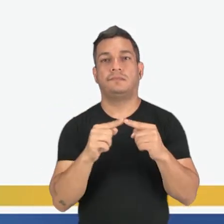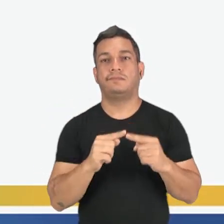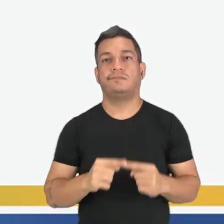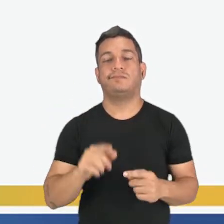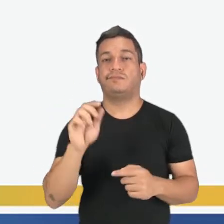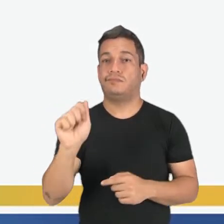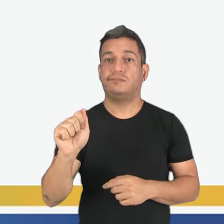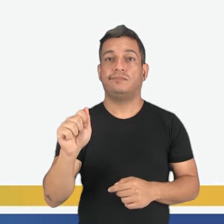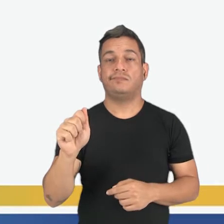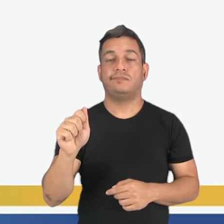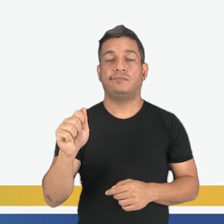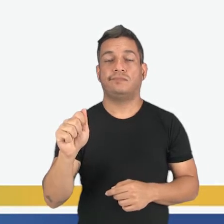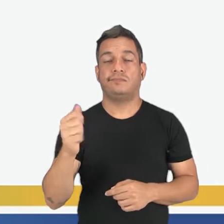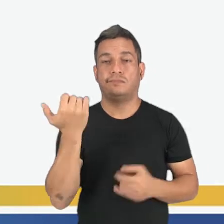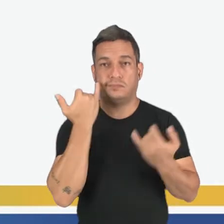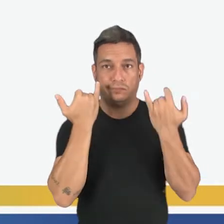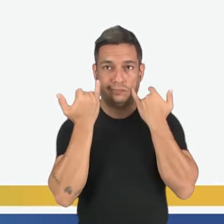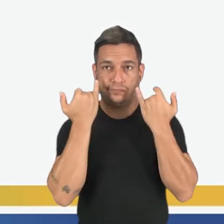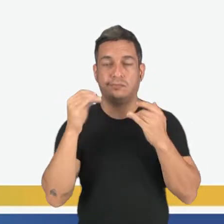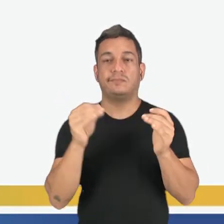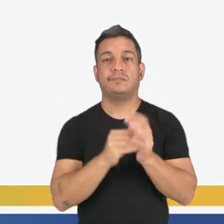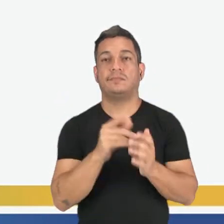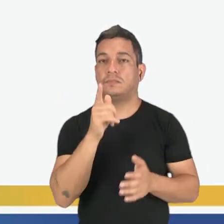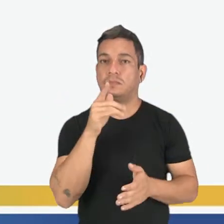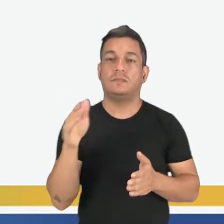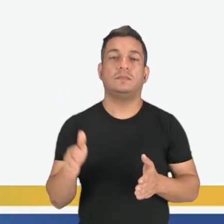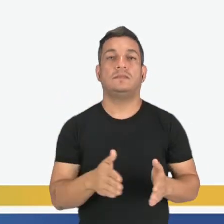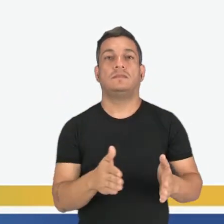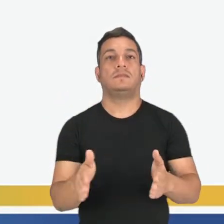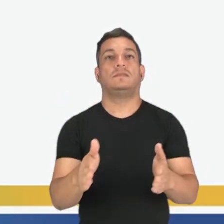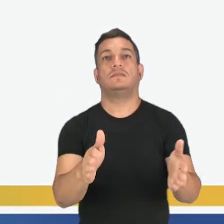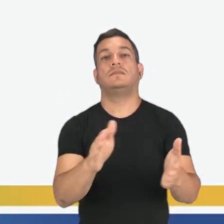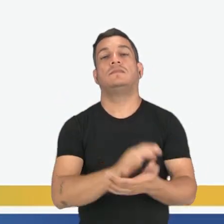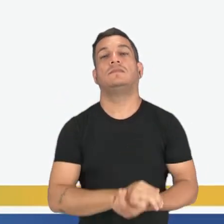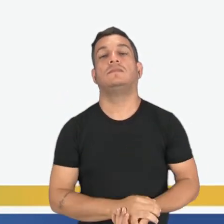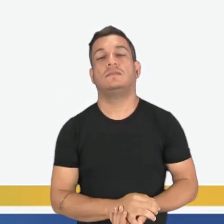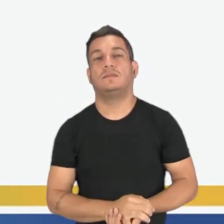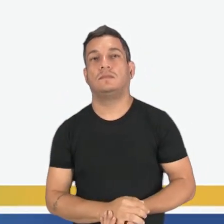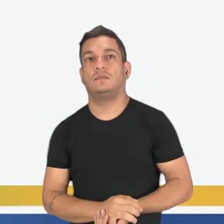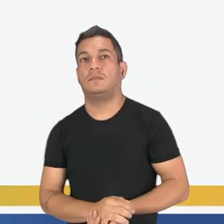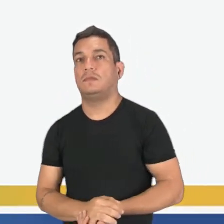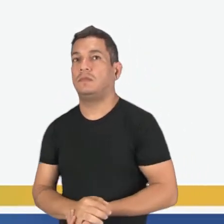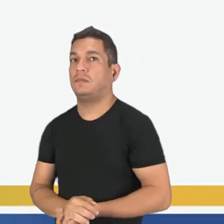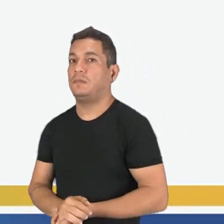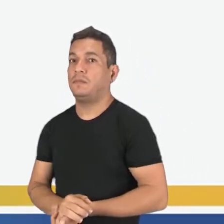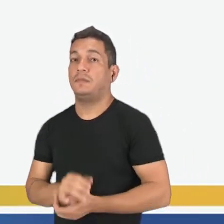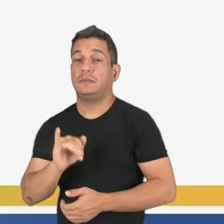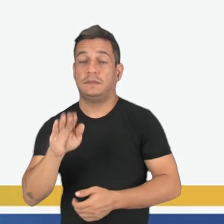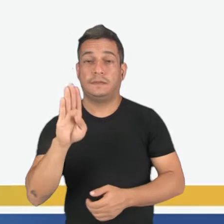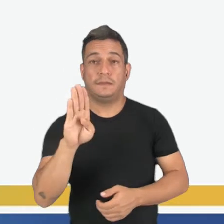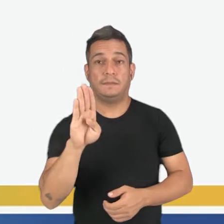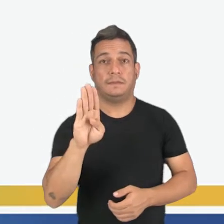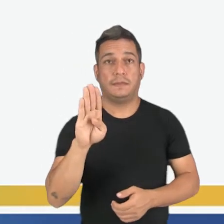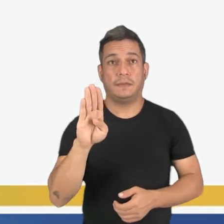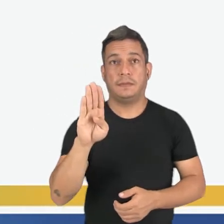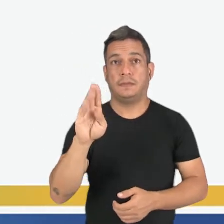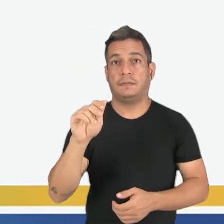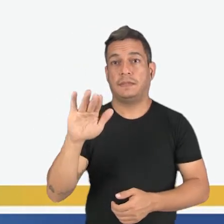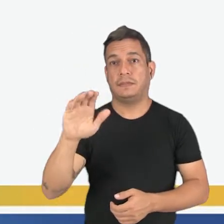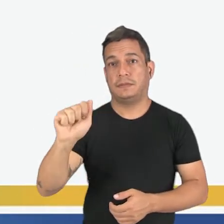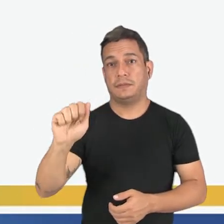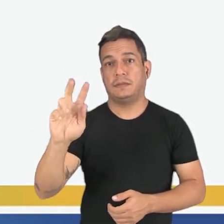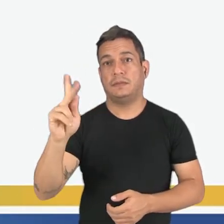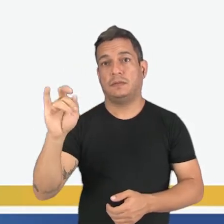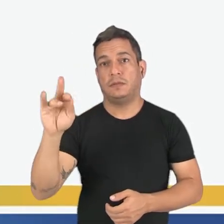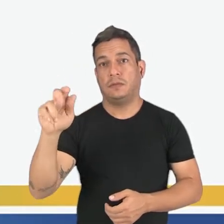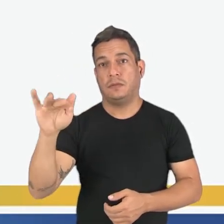a letra A, as informações, você vai marcar, então, se for rio, você vai marcar a letra A. Se for bacia hidrográfica, você vai marcar a